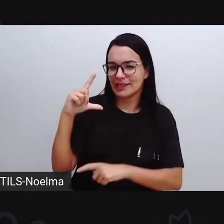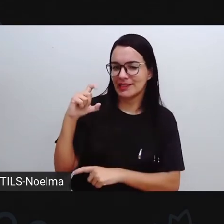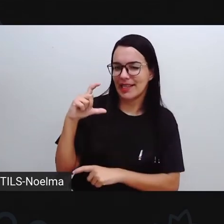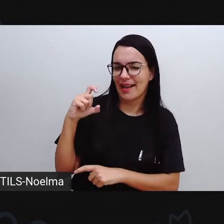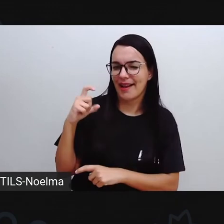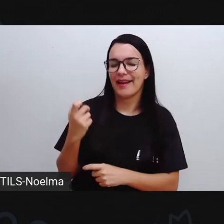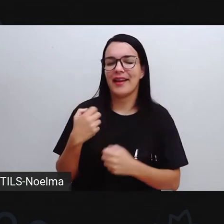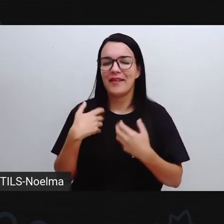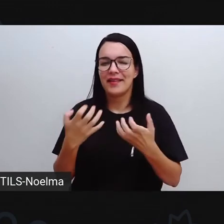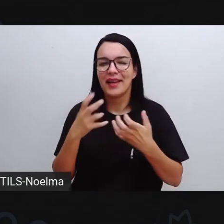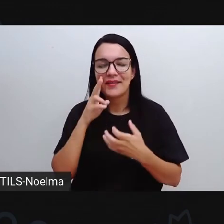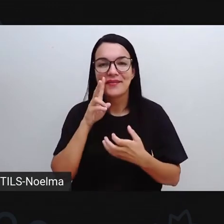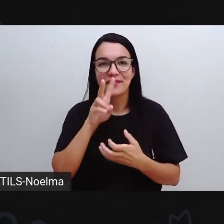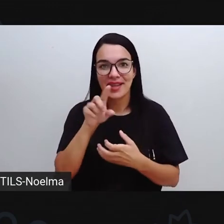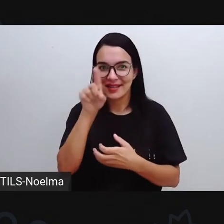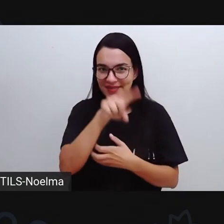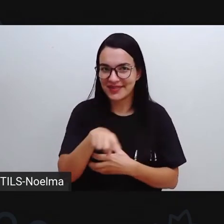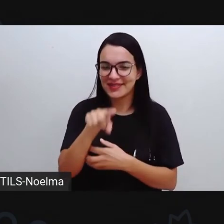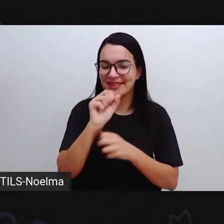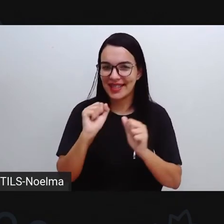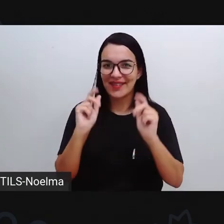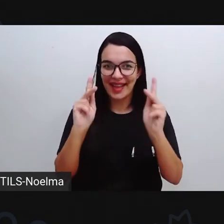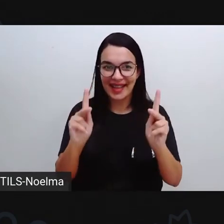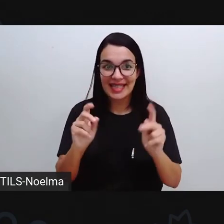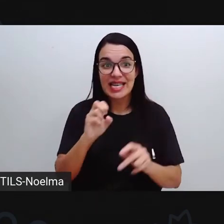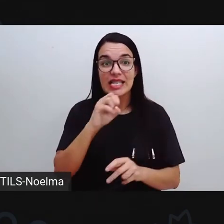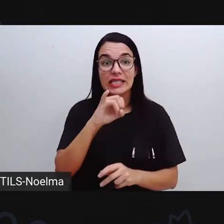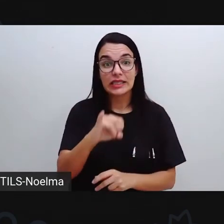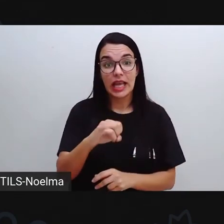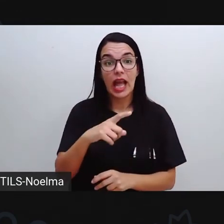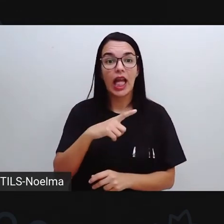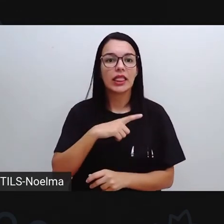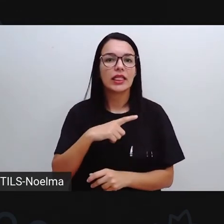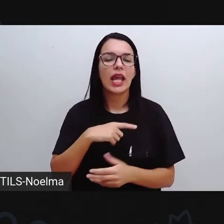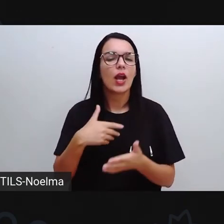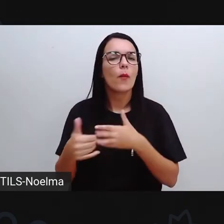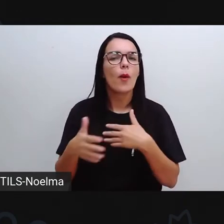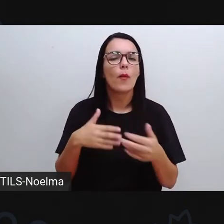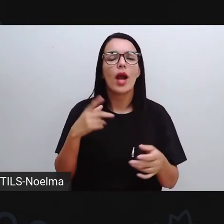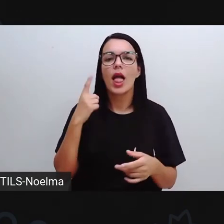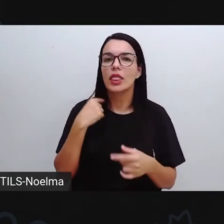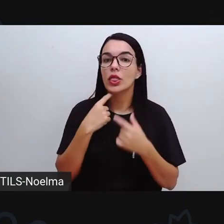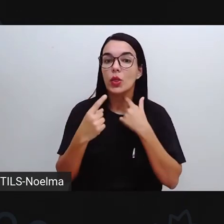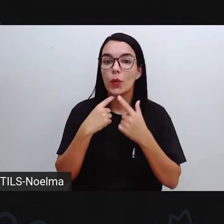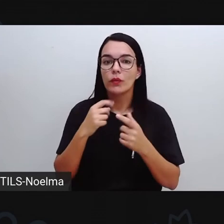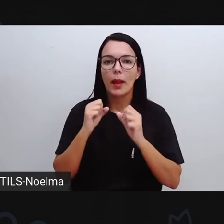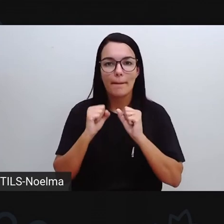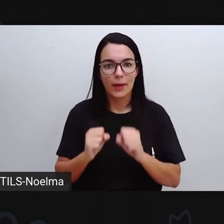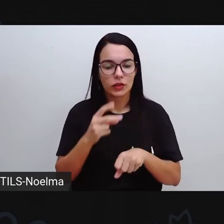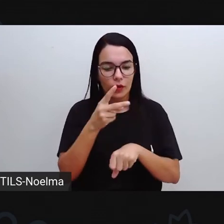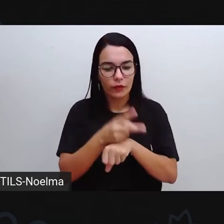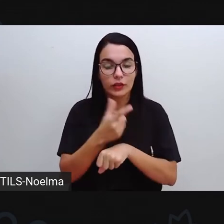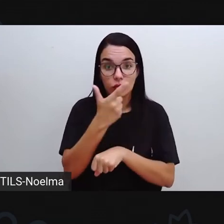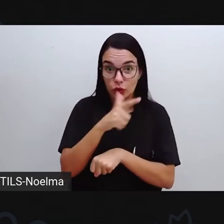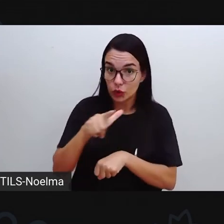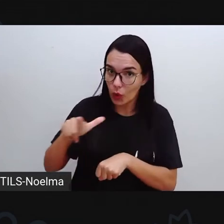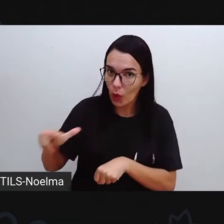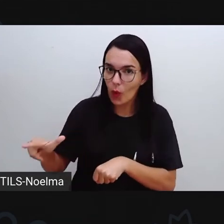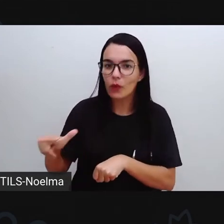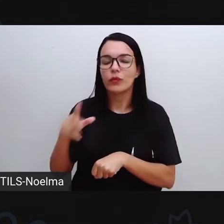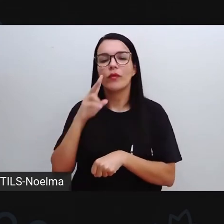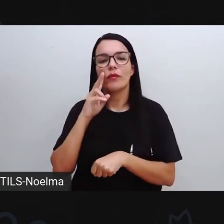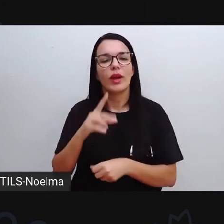ver cada uma delas, certo? Se vocês tiverem qualquer dúvida, vocês podem estar assistindo esse vídeo novamente,